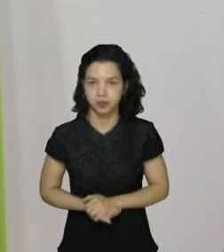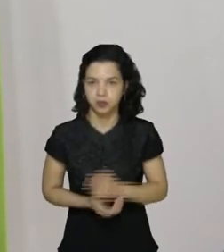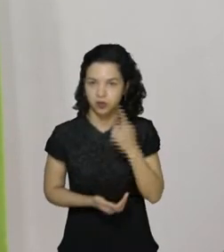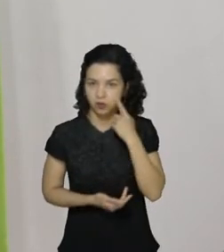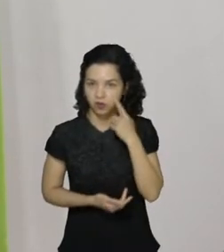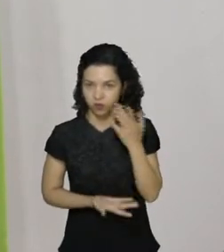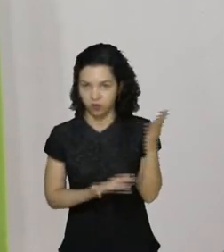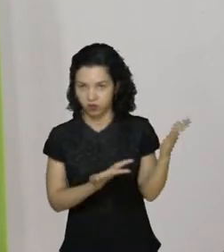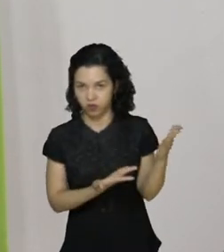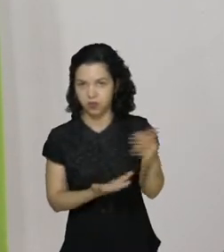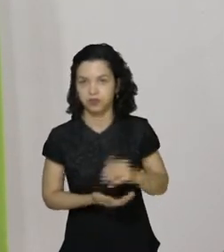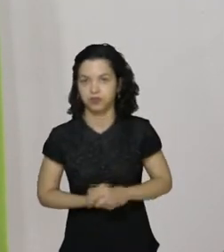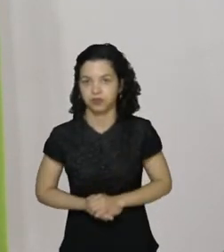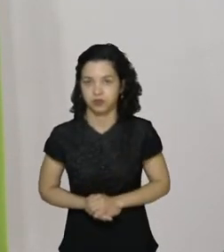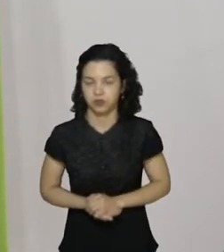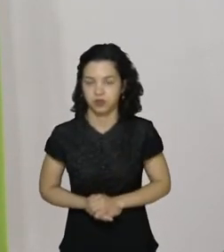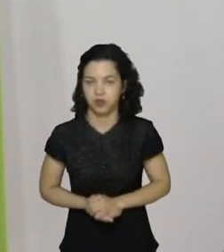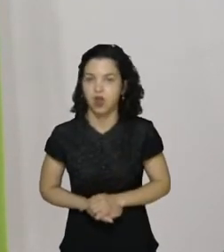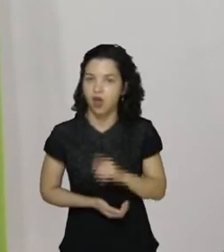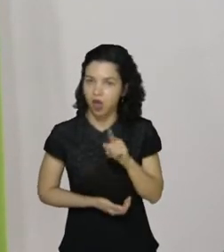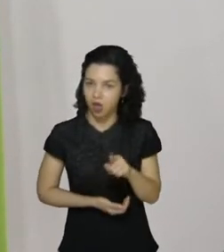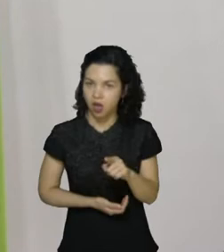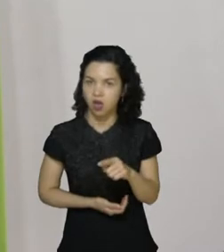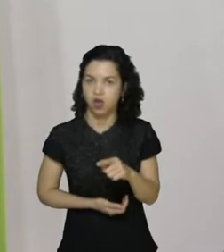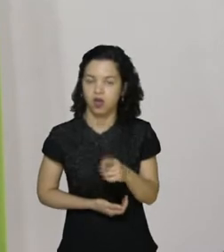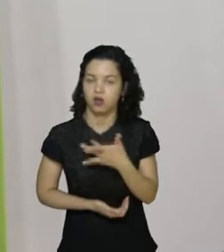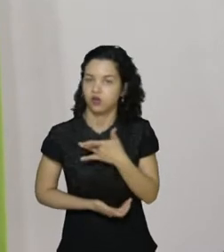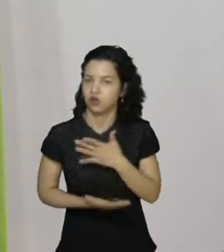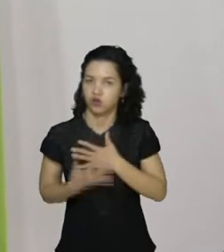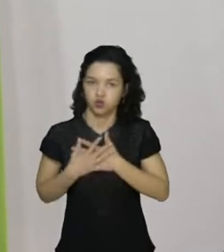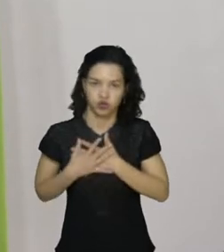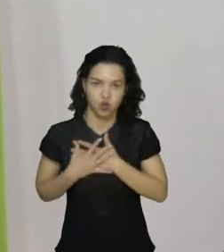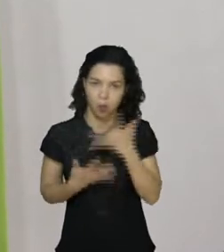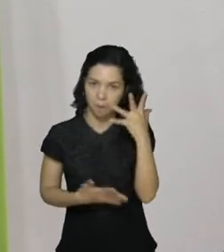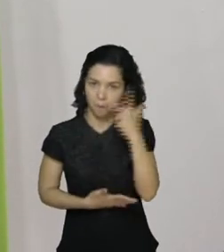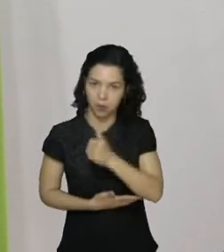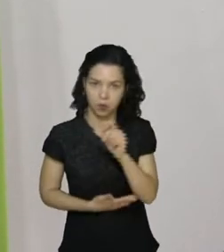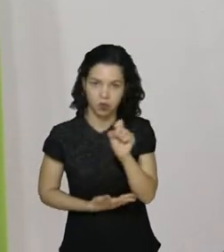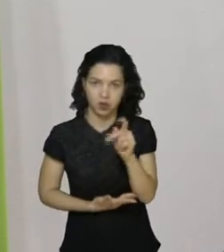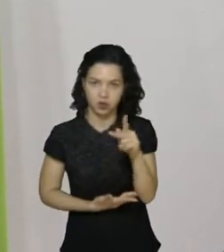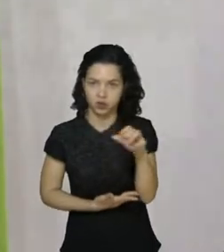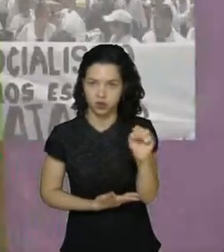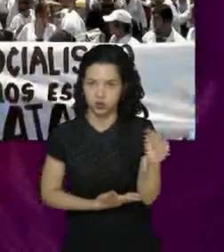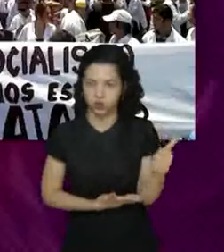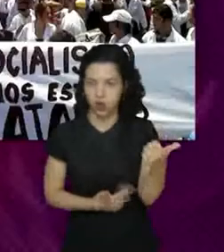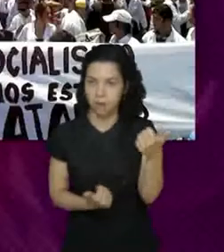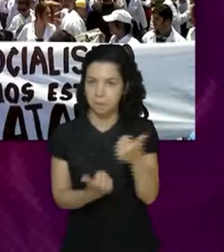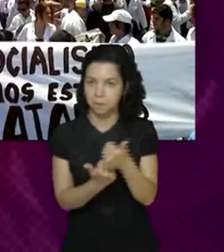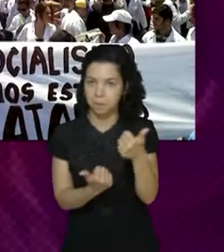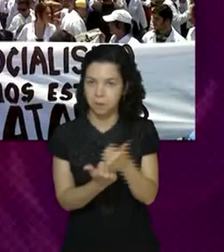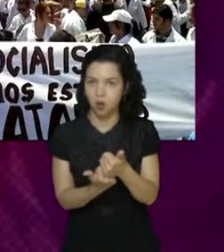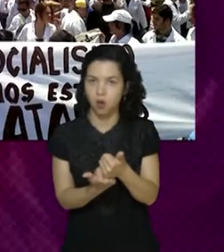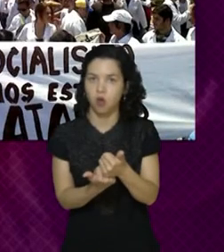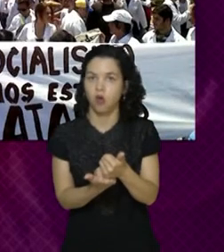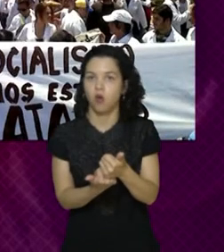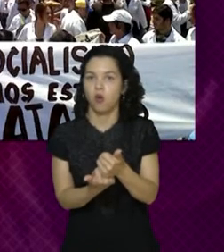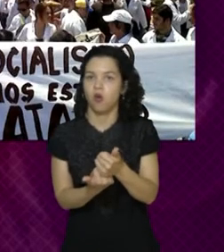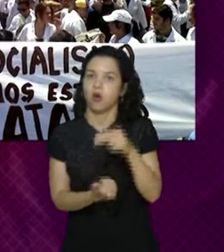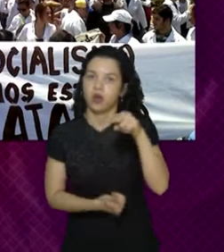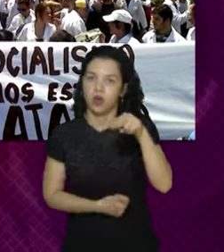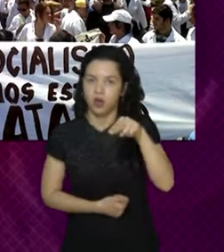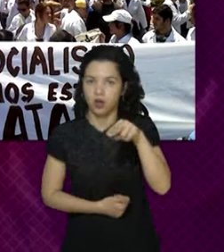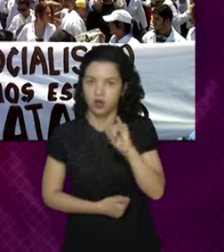é um partido solidário, né? Partido solidário demais. Coisa linda, o PSOL. PSOL apoia Nicolás Maduro e vai à Venezuela acompanhar a